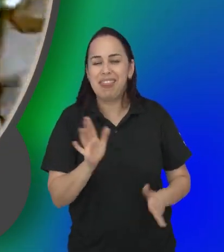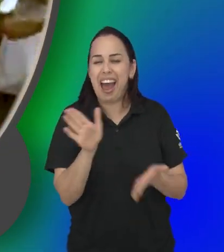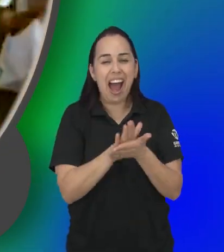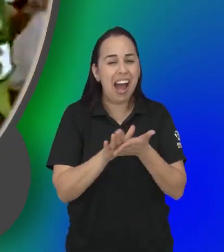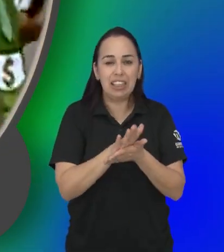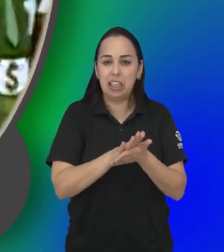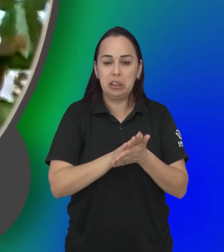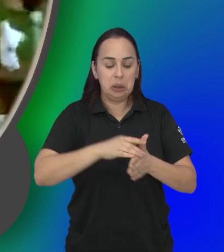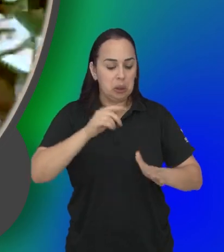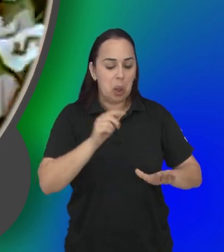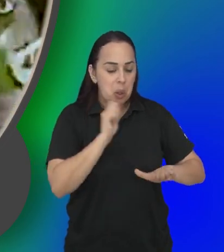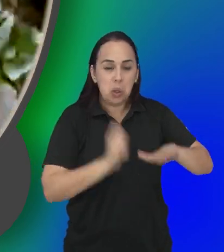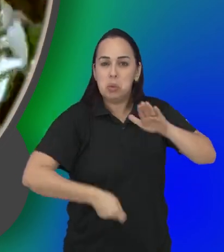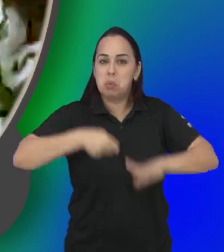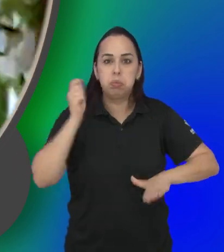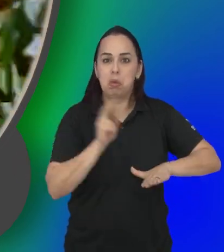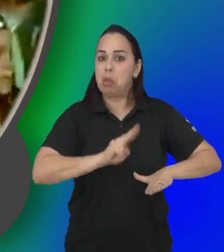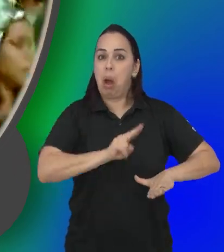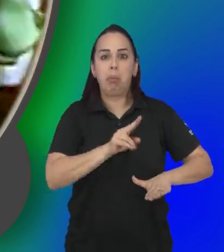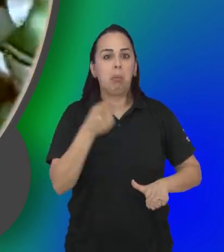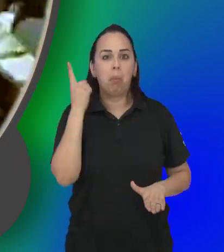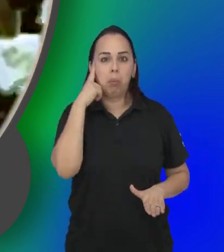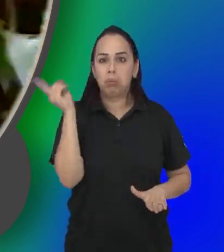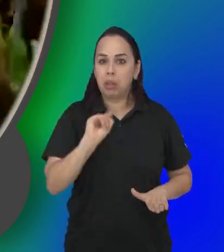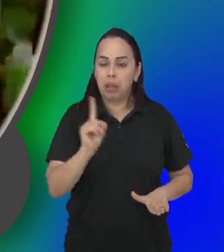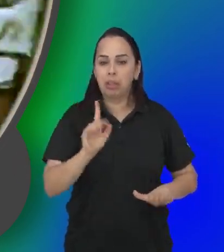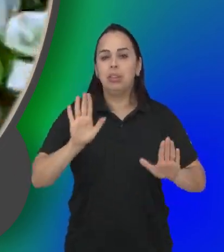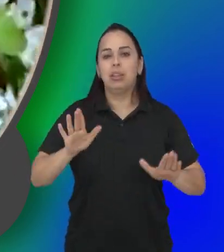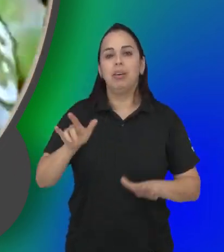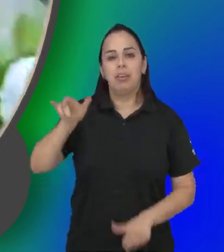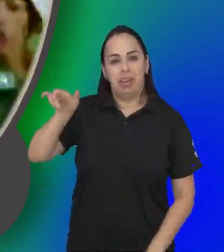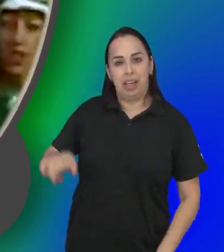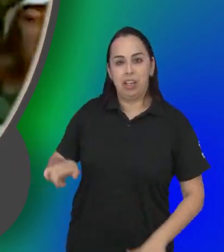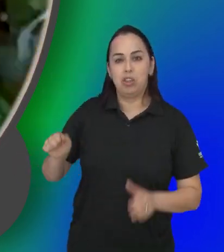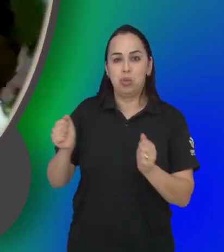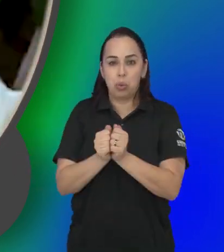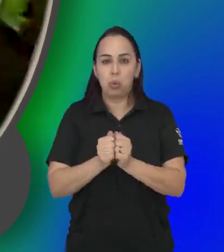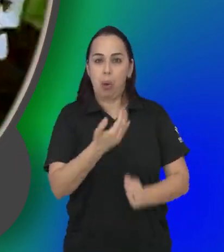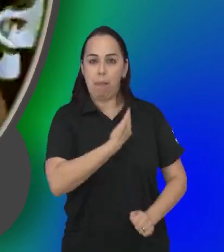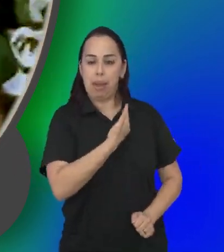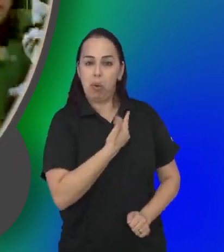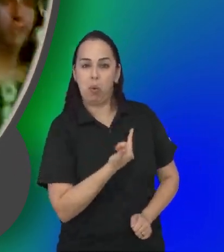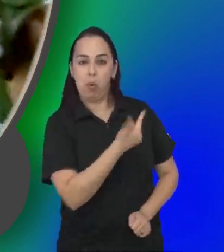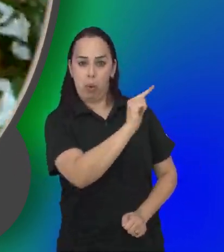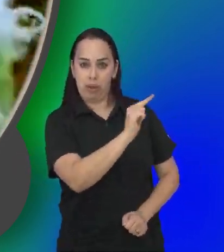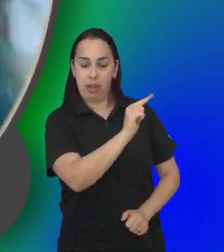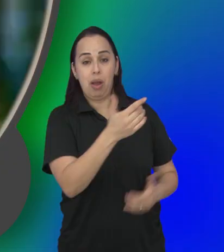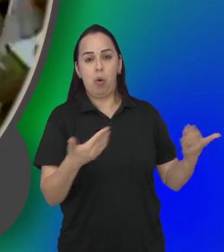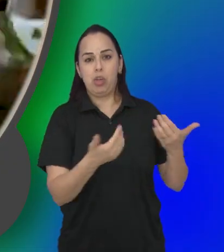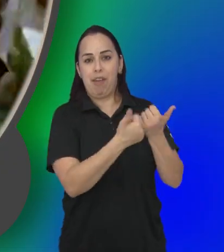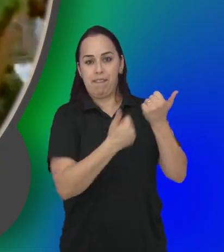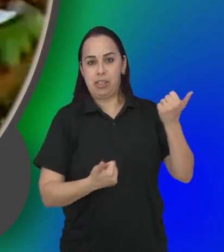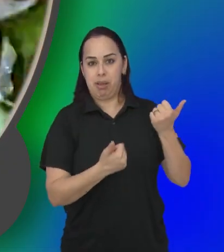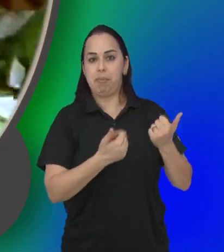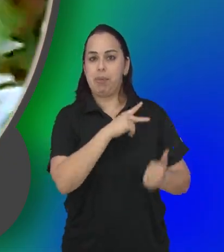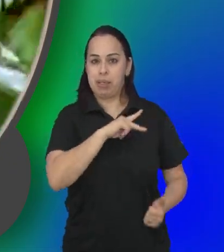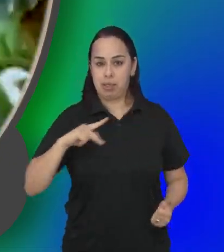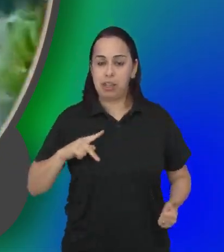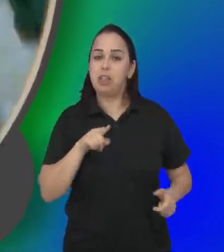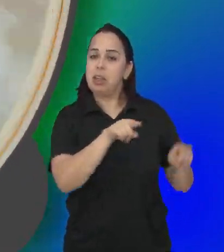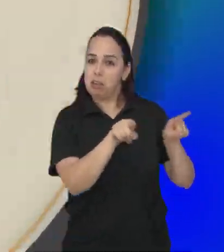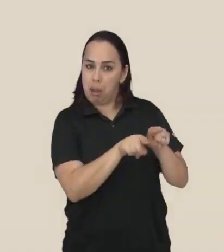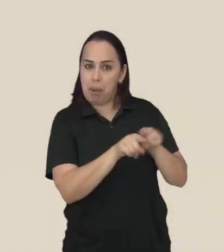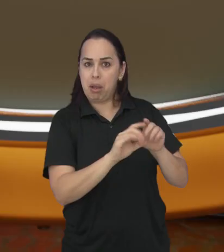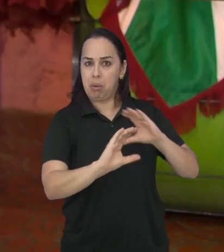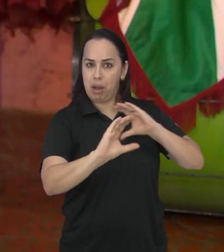nada de carnaval, nem nome de instrumento e nem segurar um instrumento. E o João Carlos, com outro amigo nosso, que é o atual vice-presidente